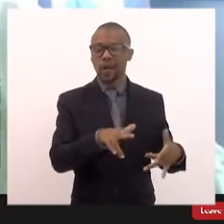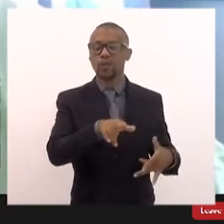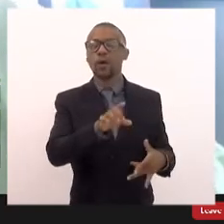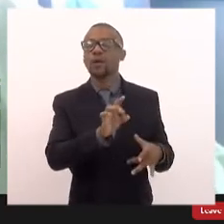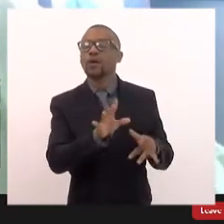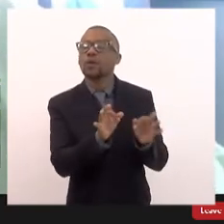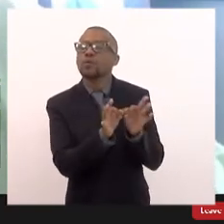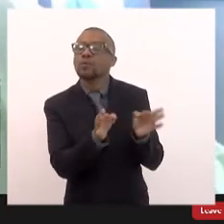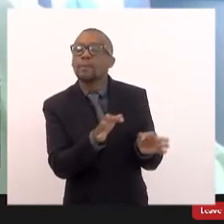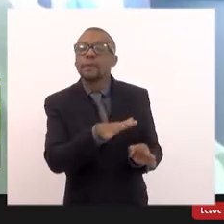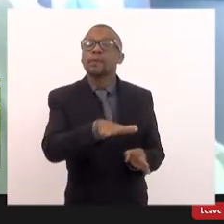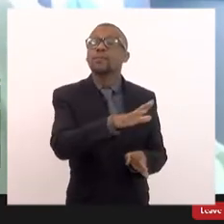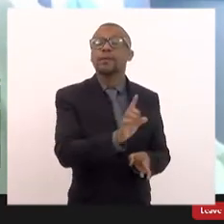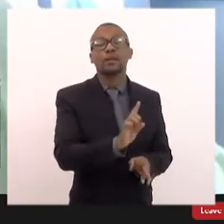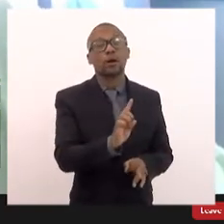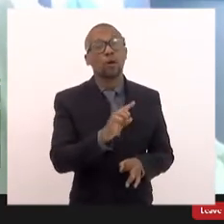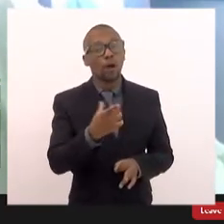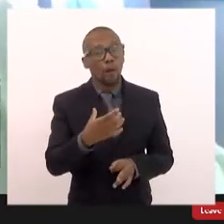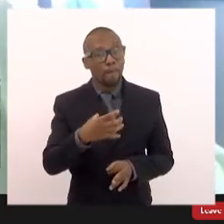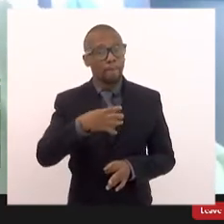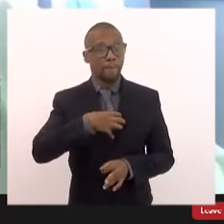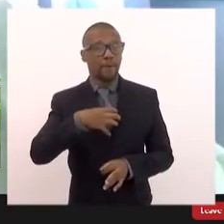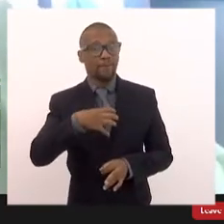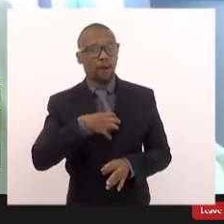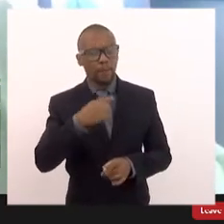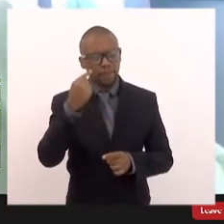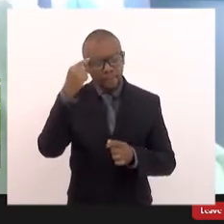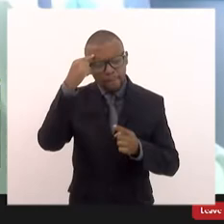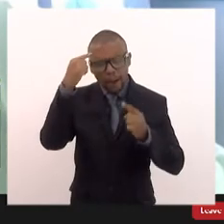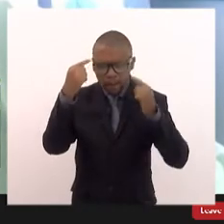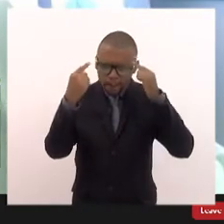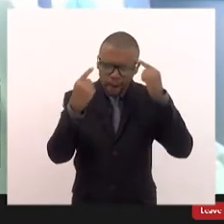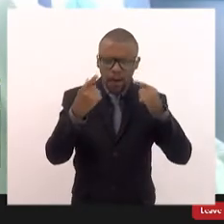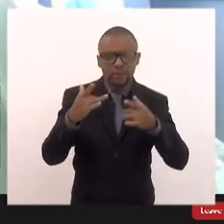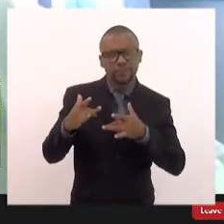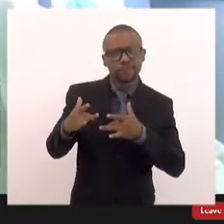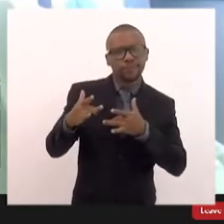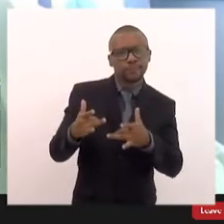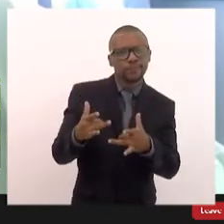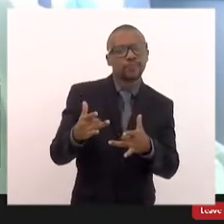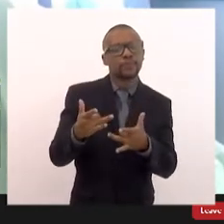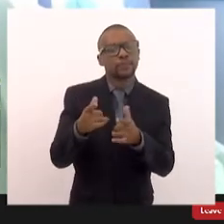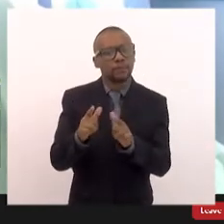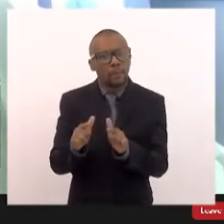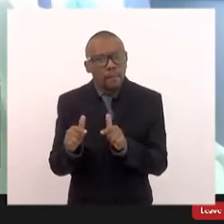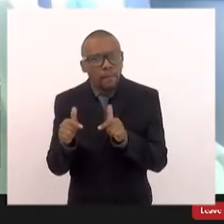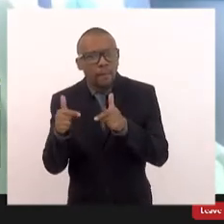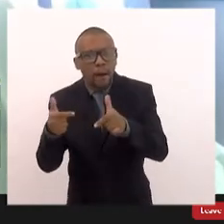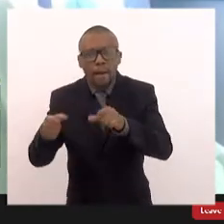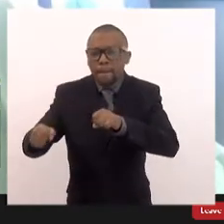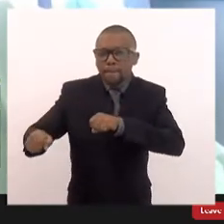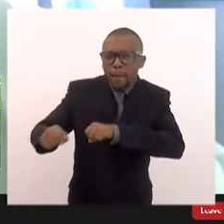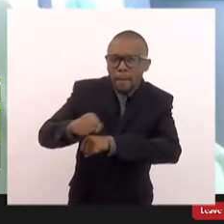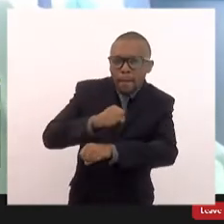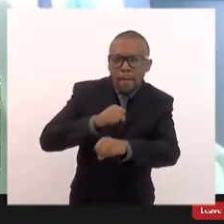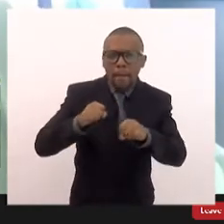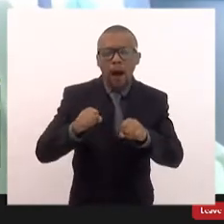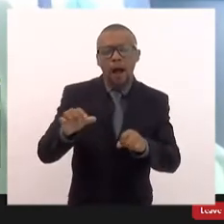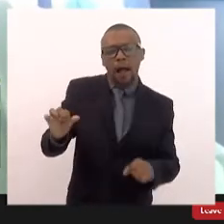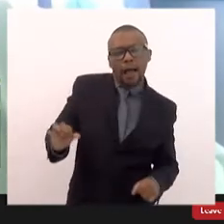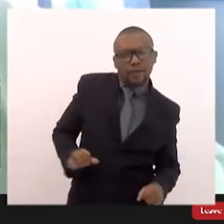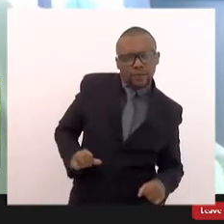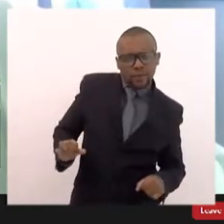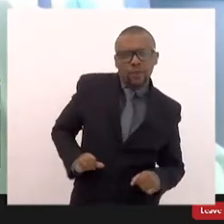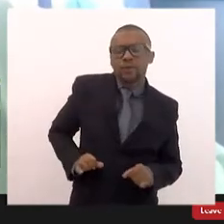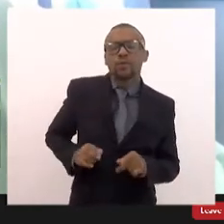forma muito criativa e solidária de enfrentar as agruras que o nosso povo sofre mais